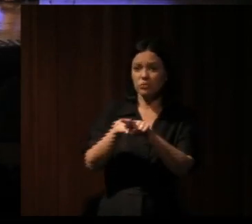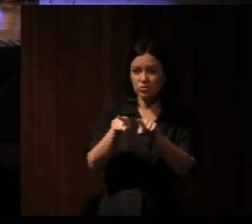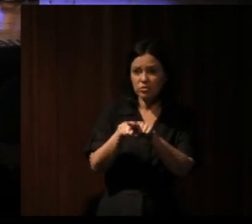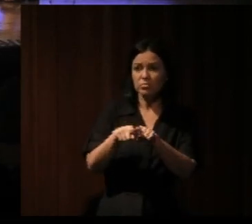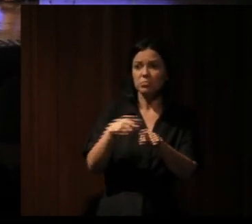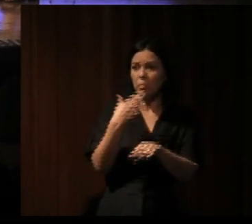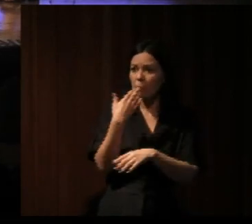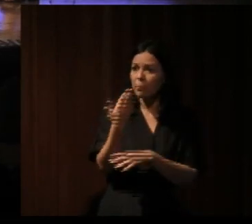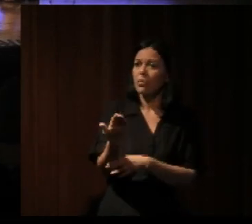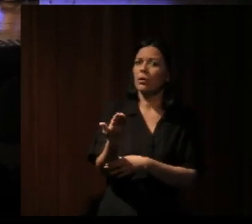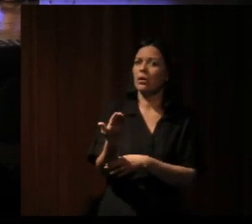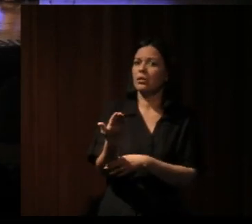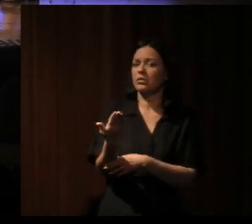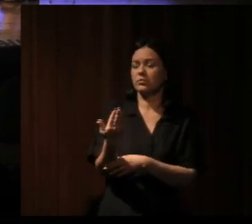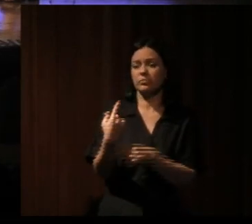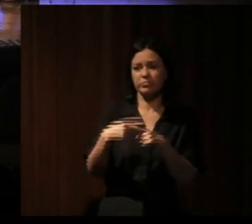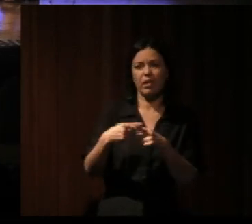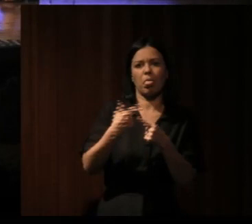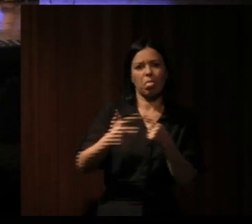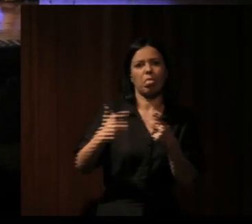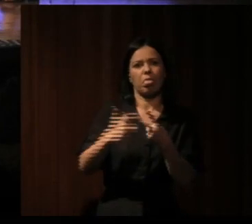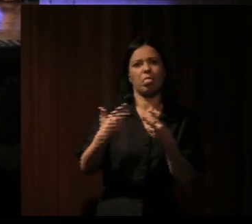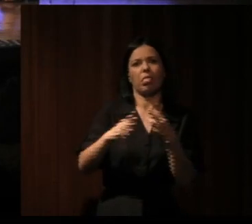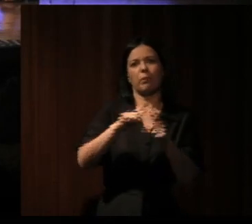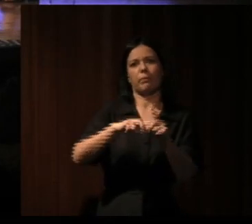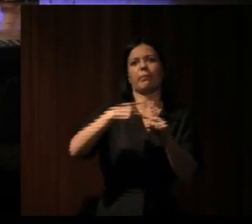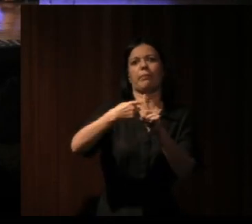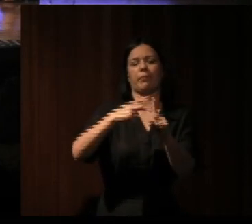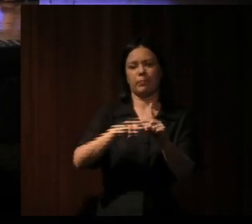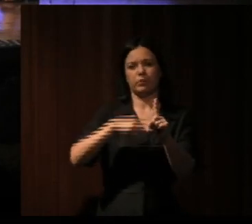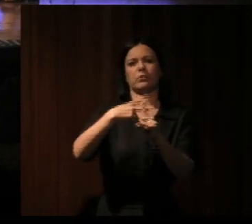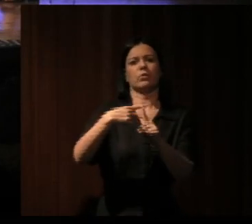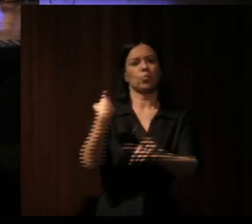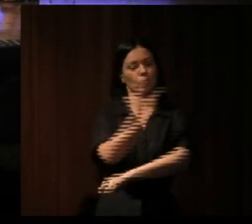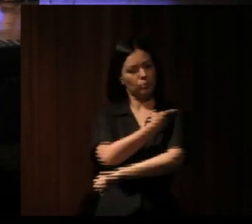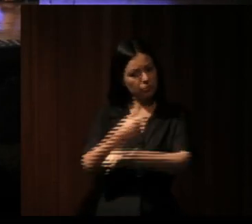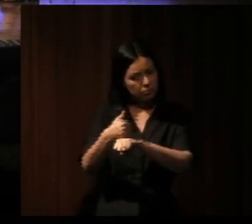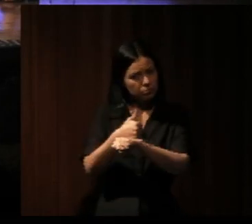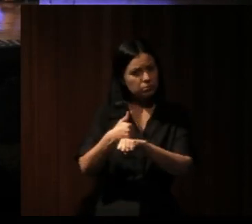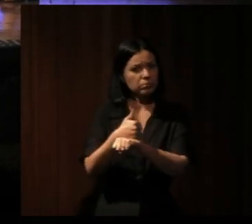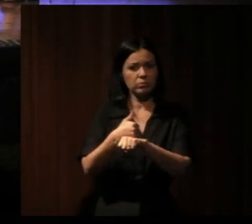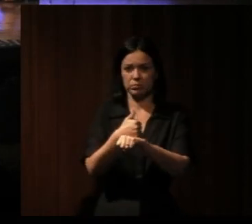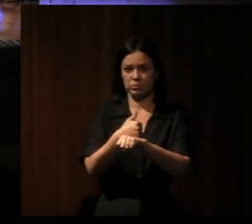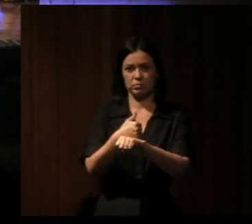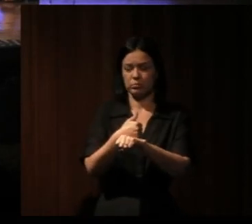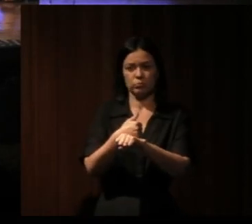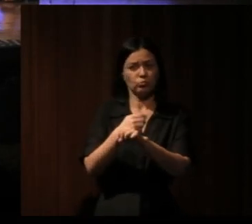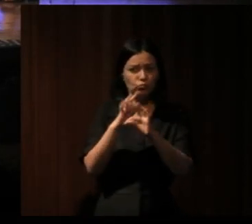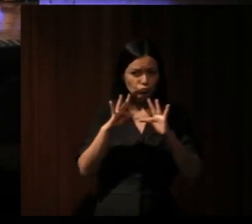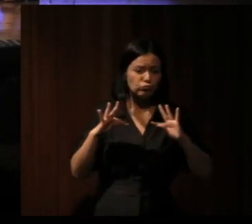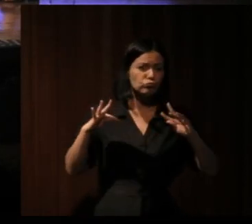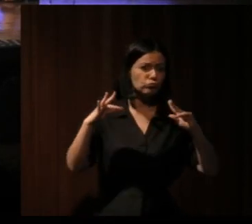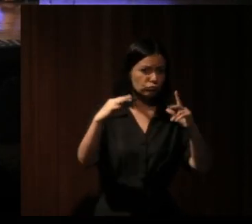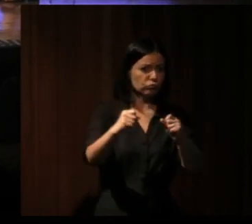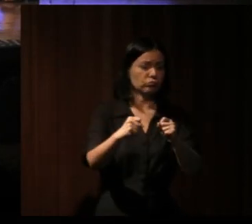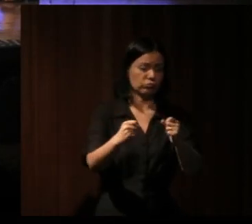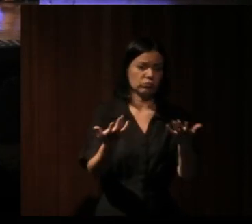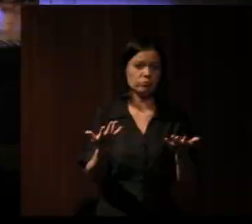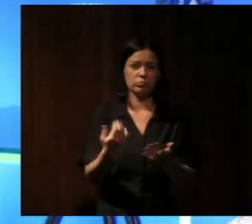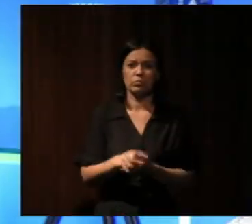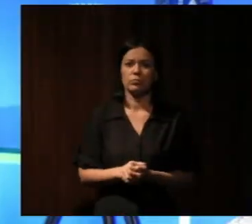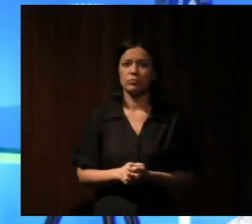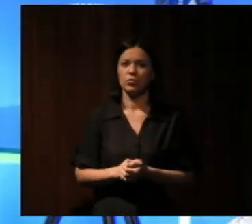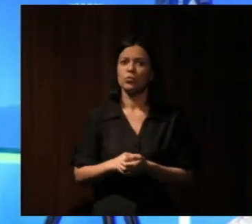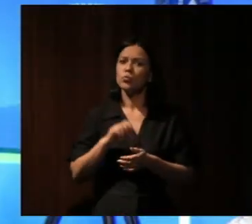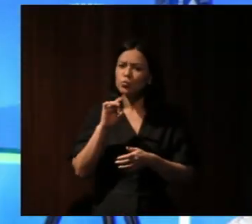de de Episódio então a gente como jornalista tem que cobrar de de todos os fatores assim não não só das